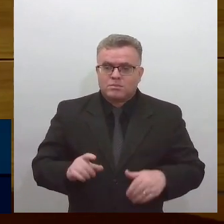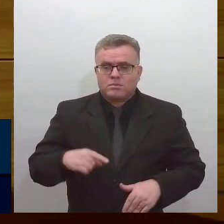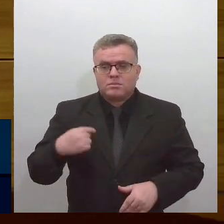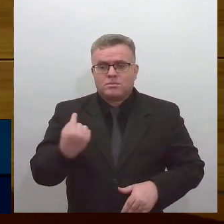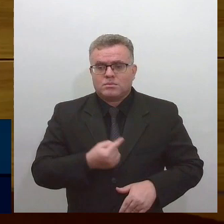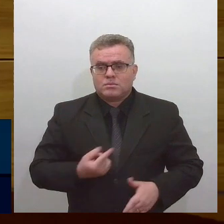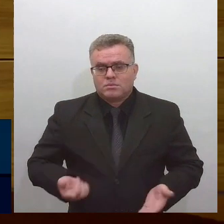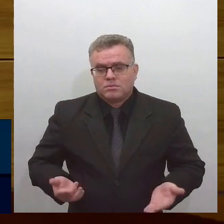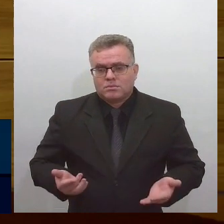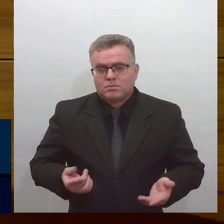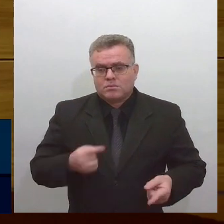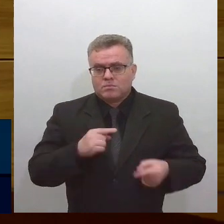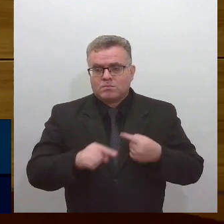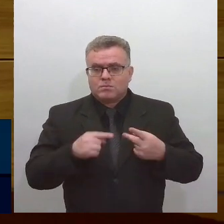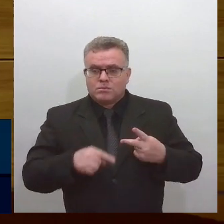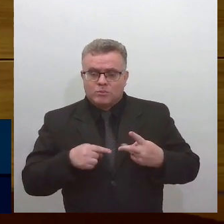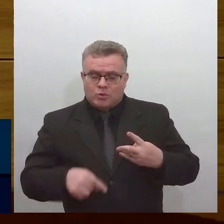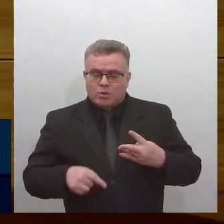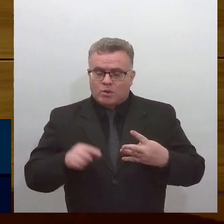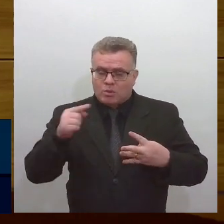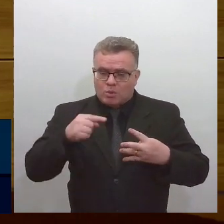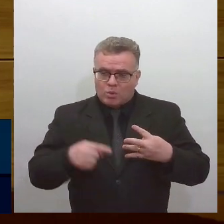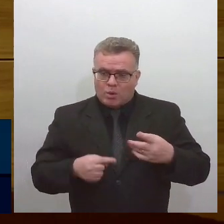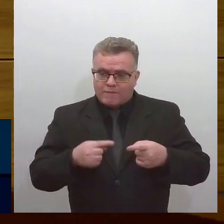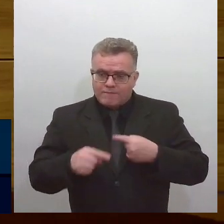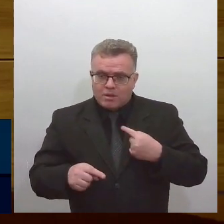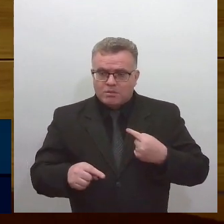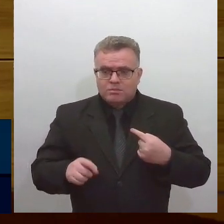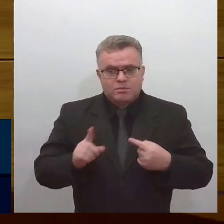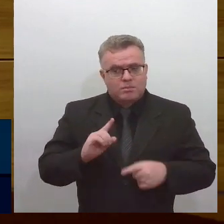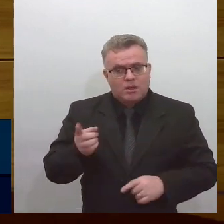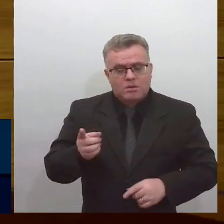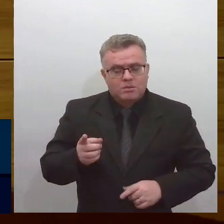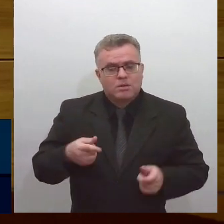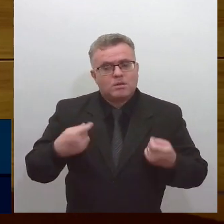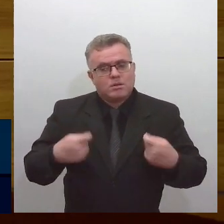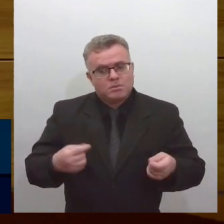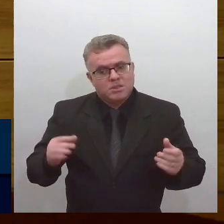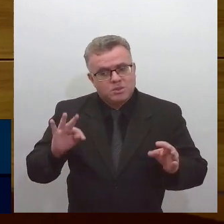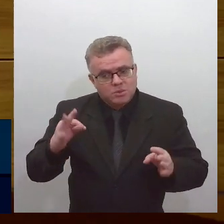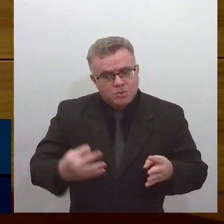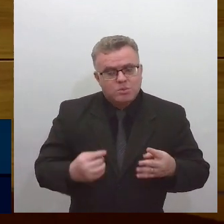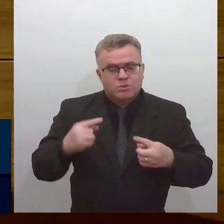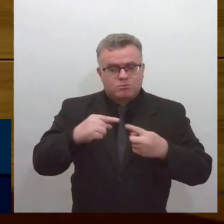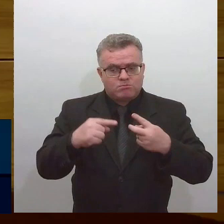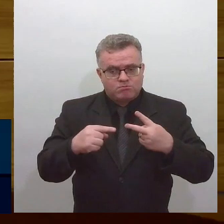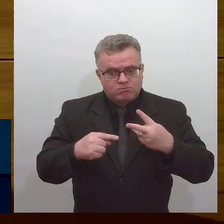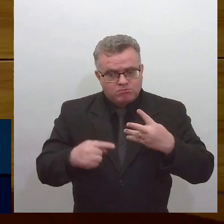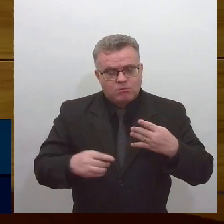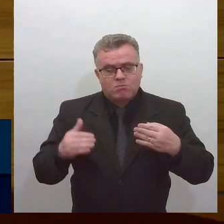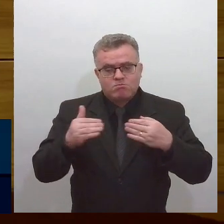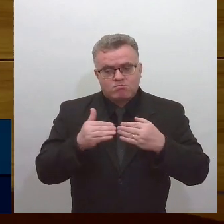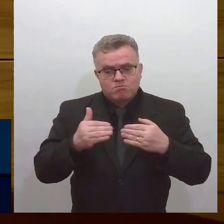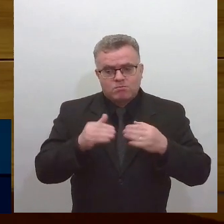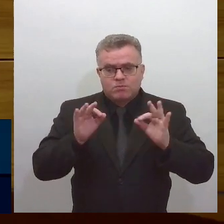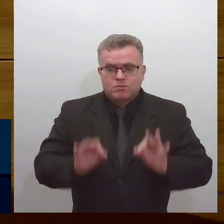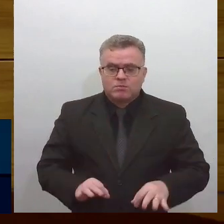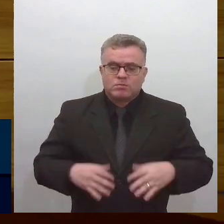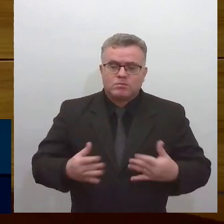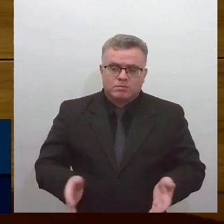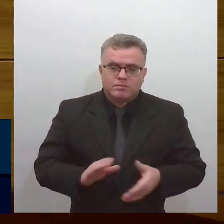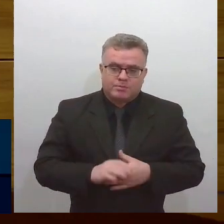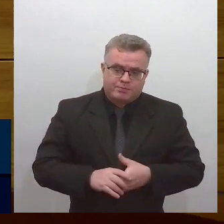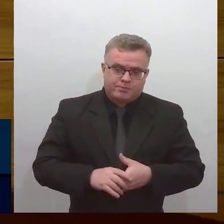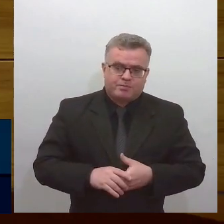fora das normas do órgão eh não tem condição e até por questões de compliance do denit é tudo que o